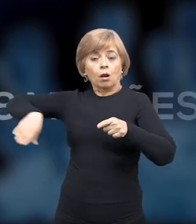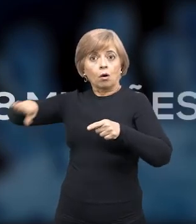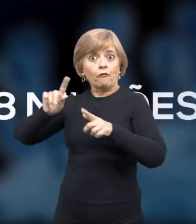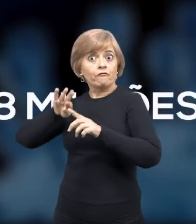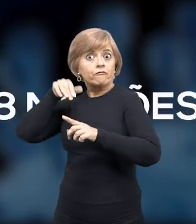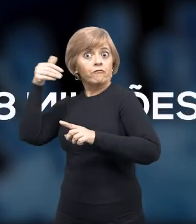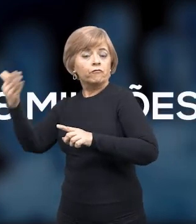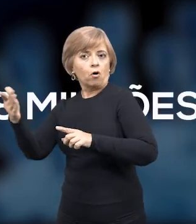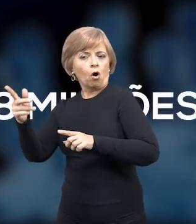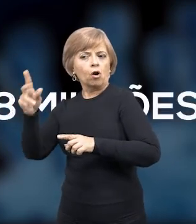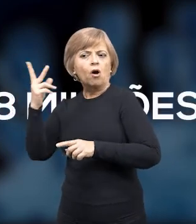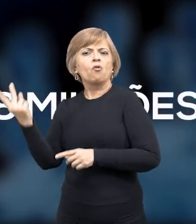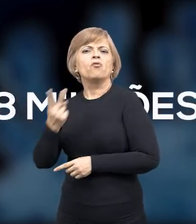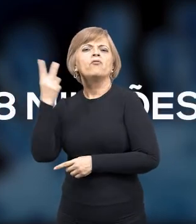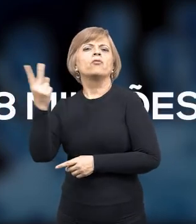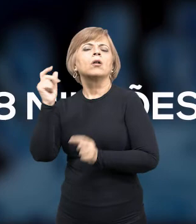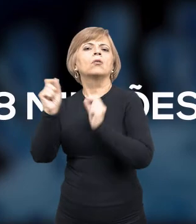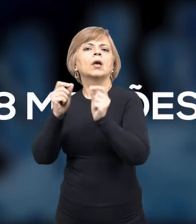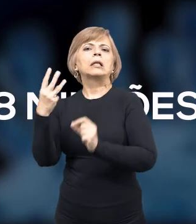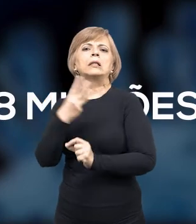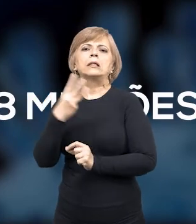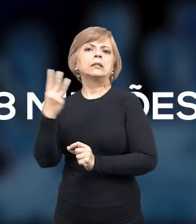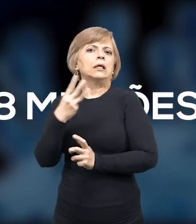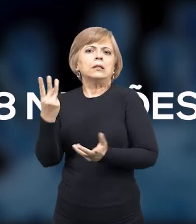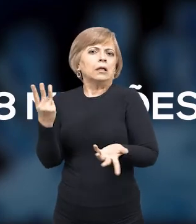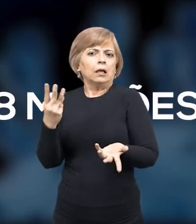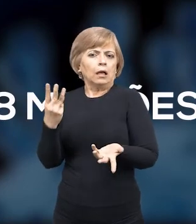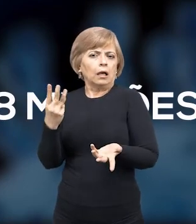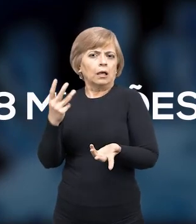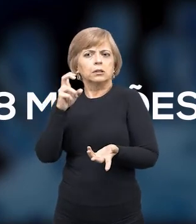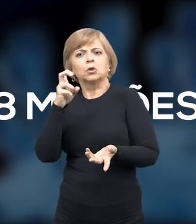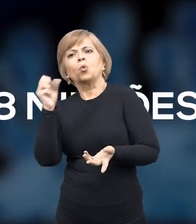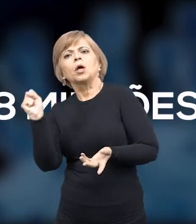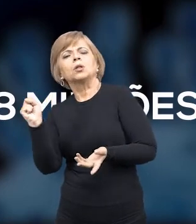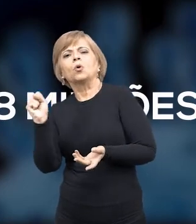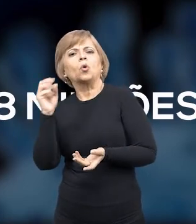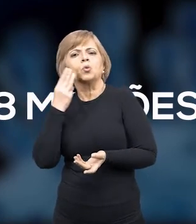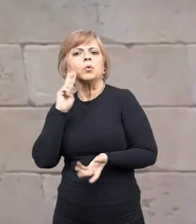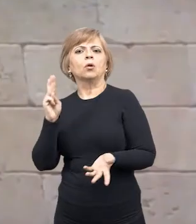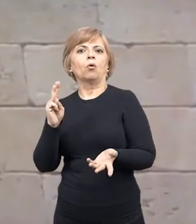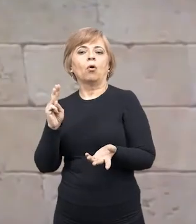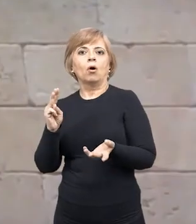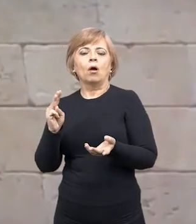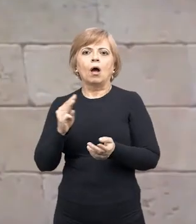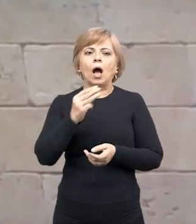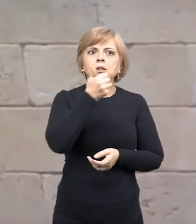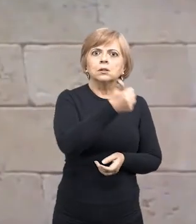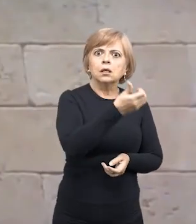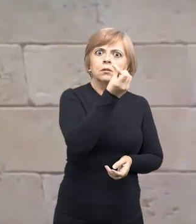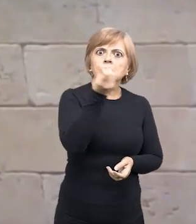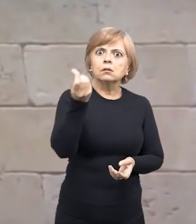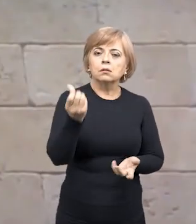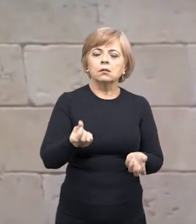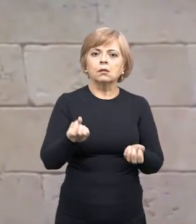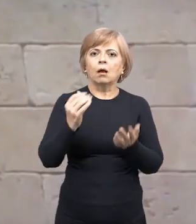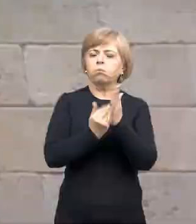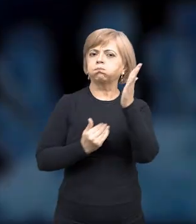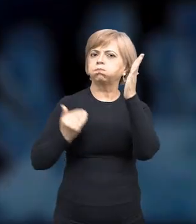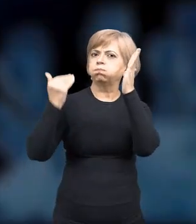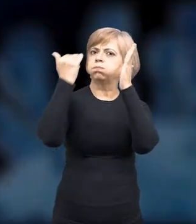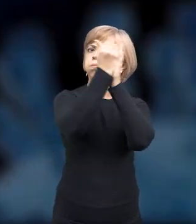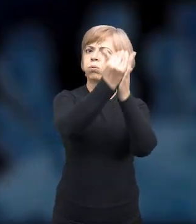Geral do Estado, variava aí entre 33 e 58 milhões de reais, e nós conseguimos de forma precoce lá